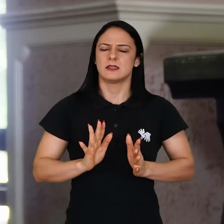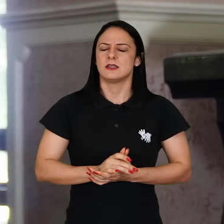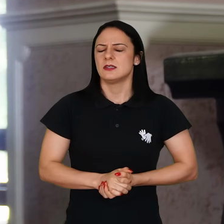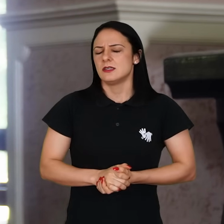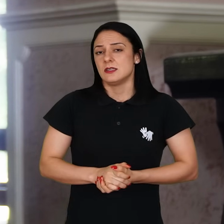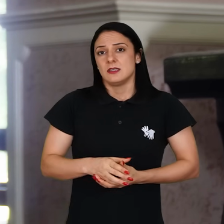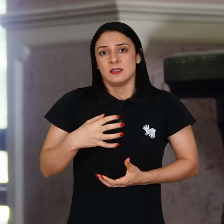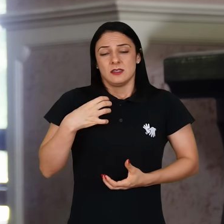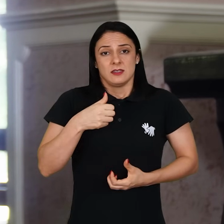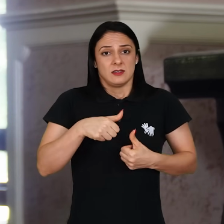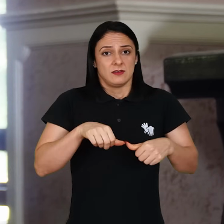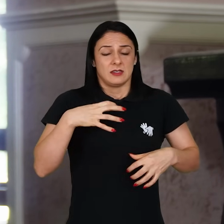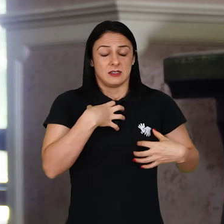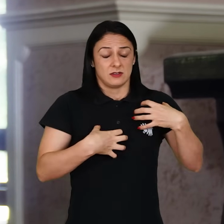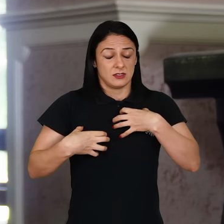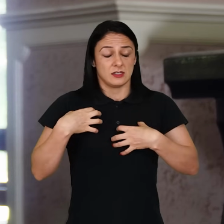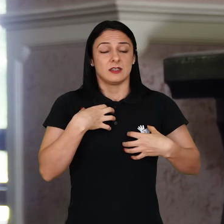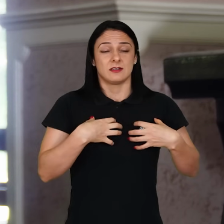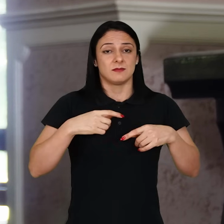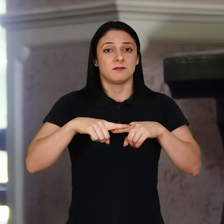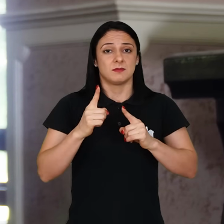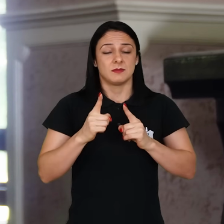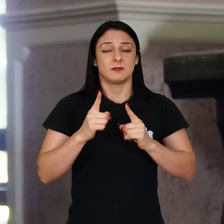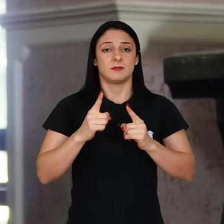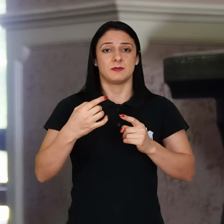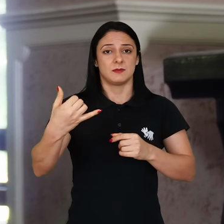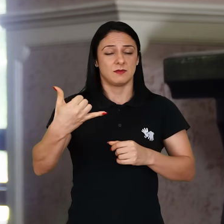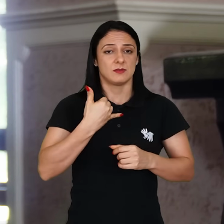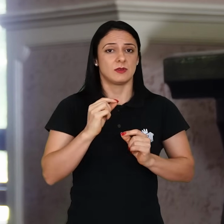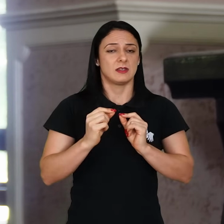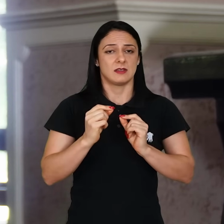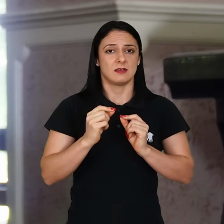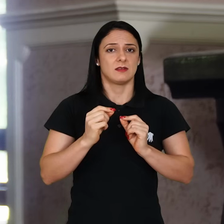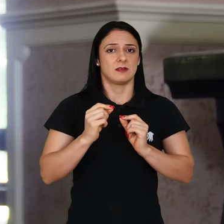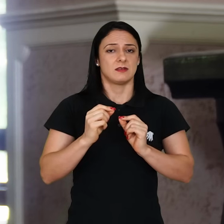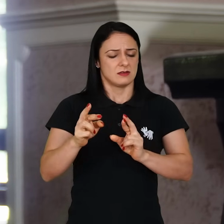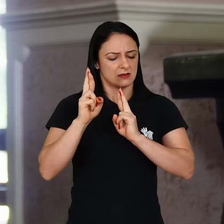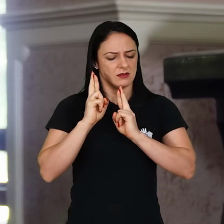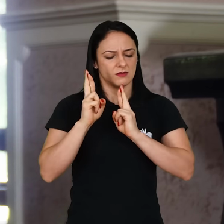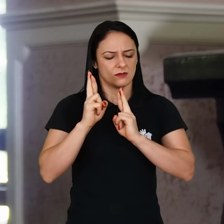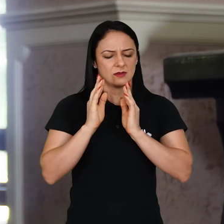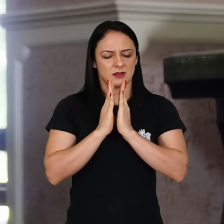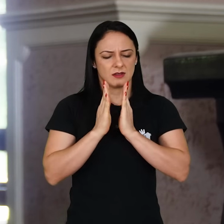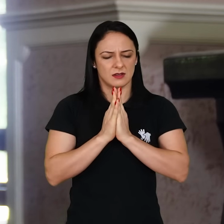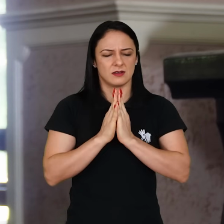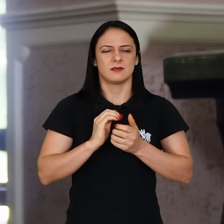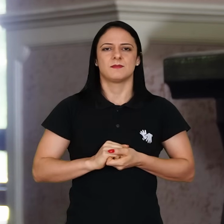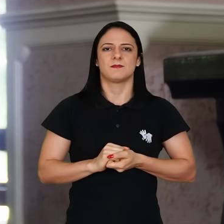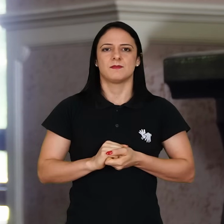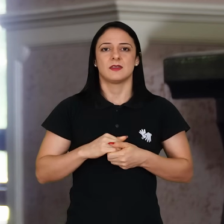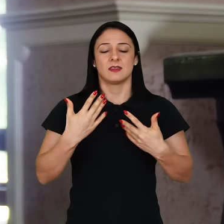não fala isso comigo. Falou, vamos torcer, reza. E ele entrou lá para dentro do hospital, da